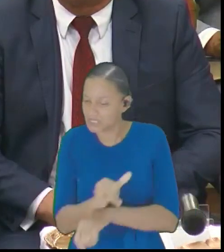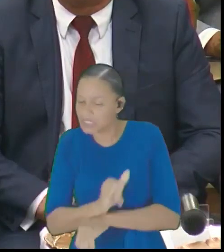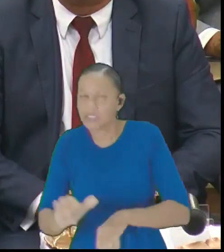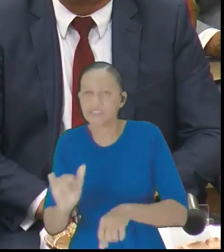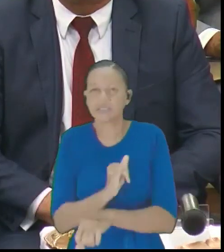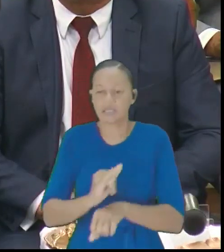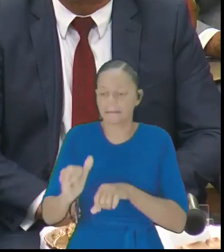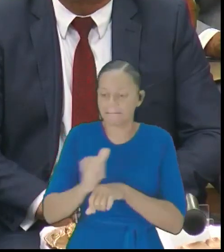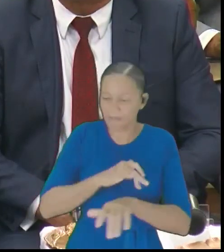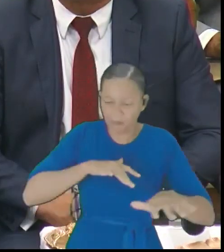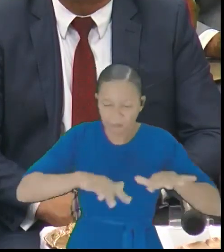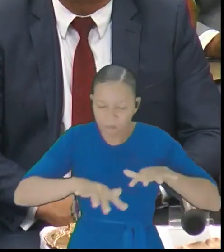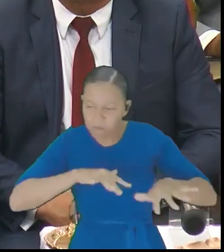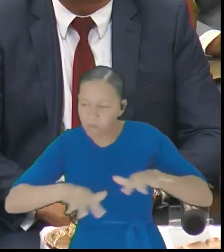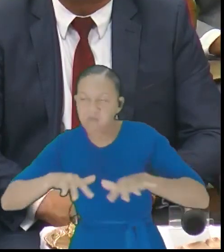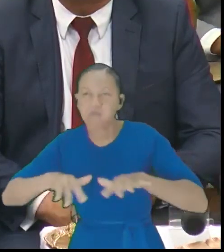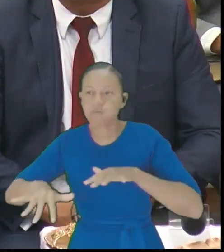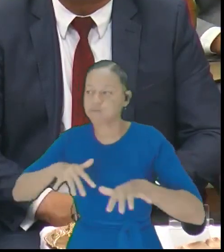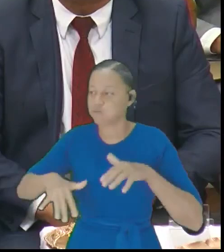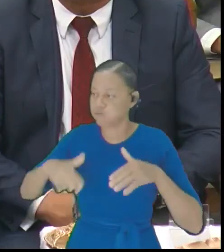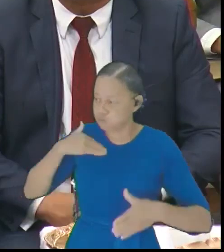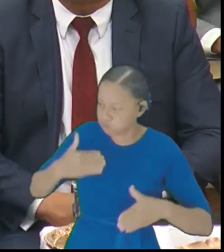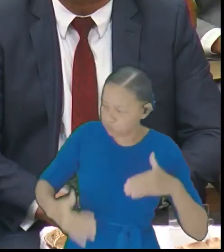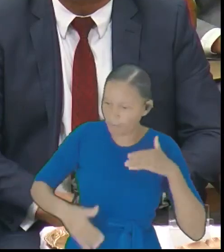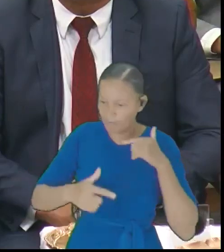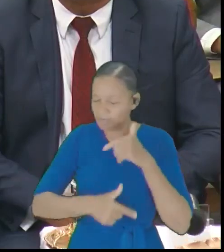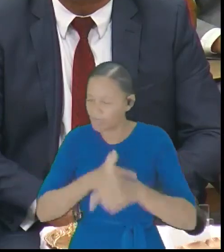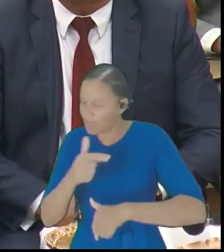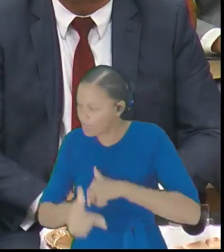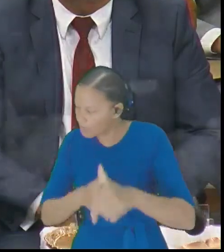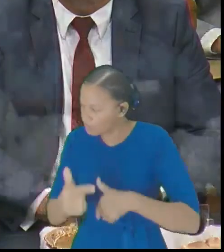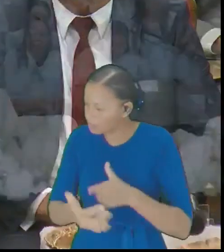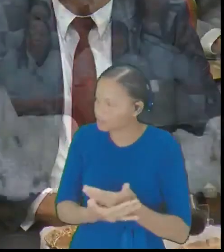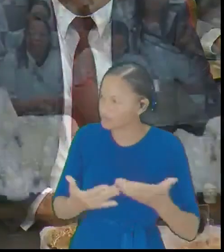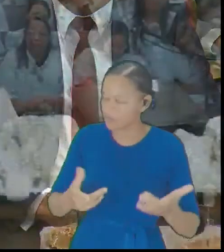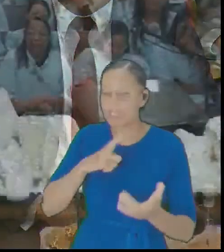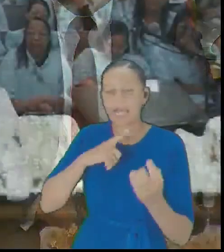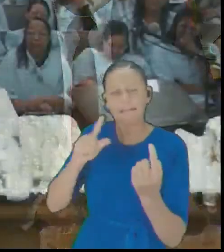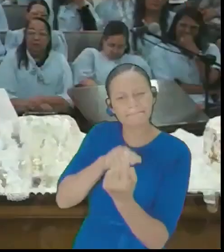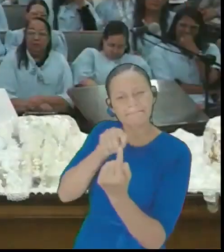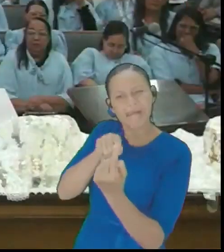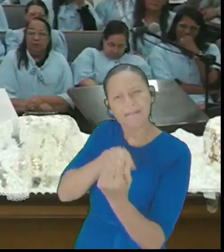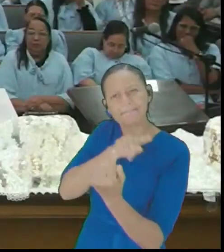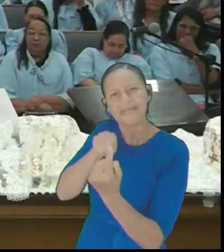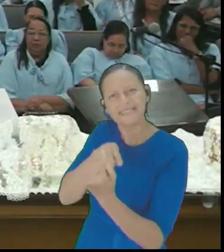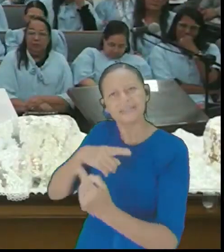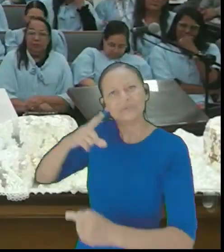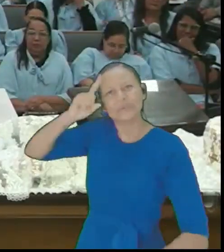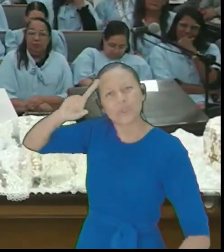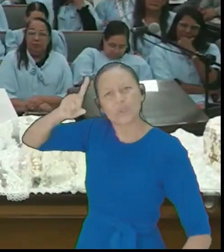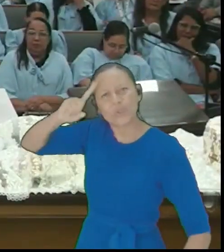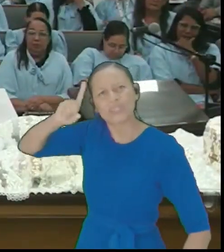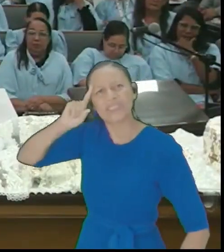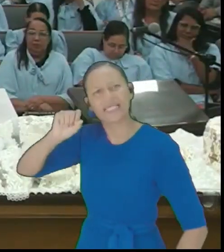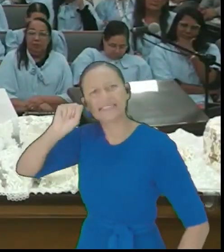corpo se movimenta, o corpo trabalha, o corpo tem função diária.